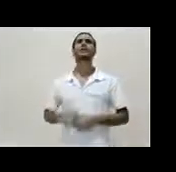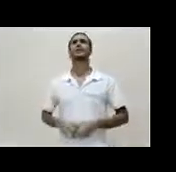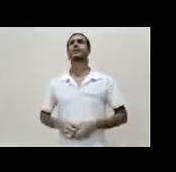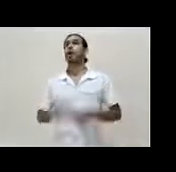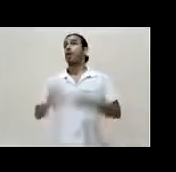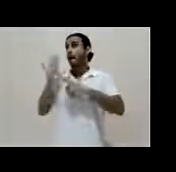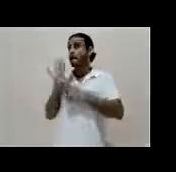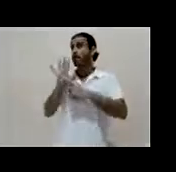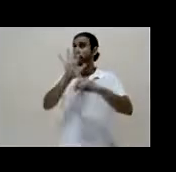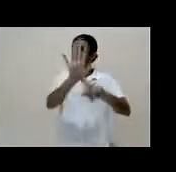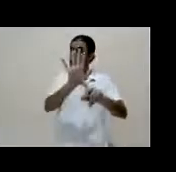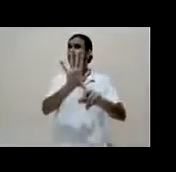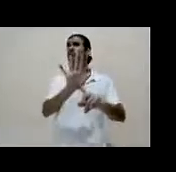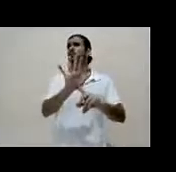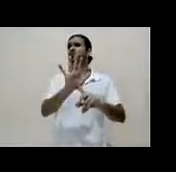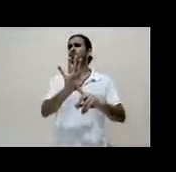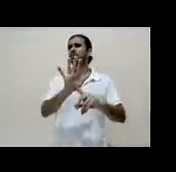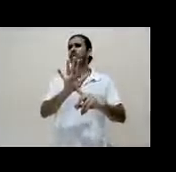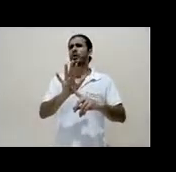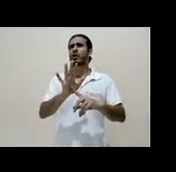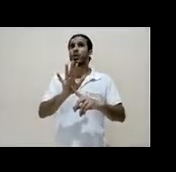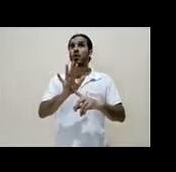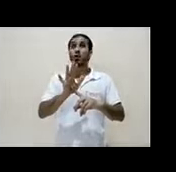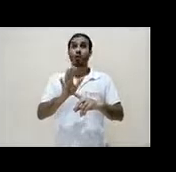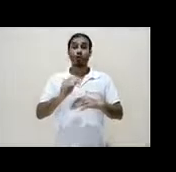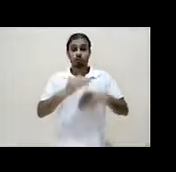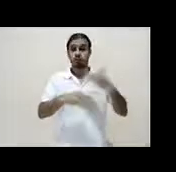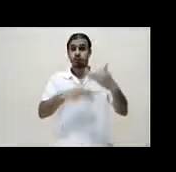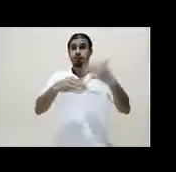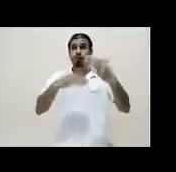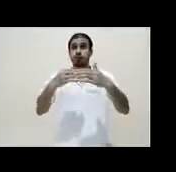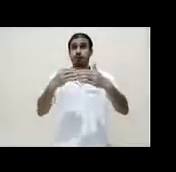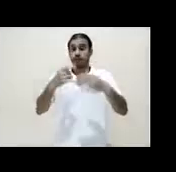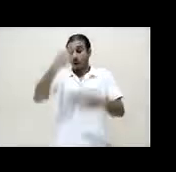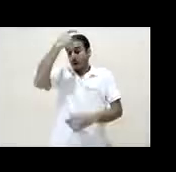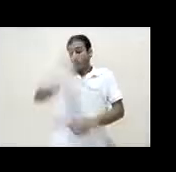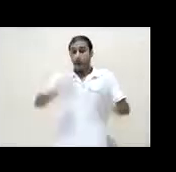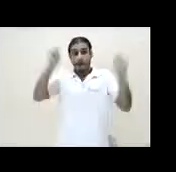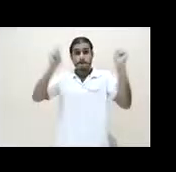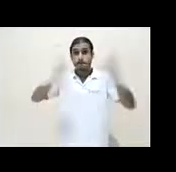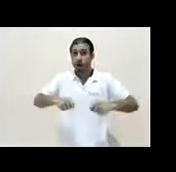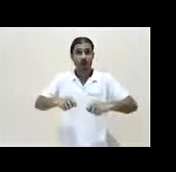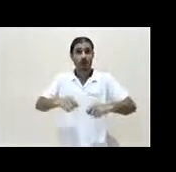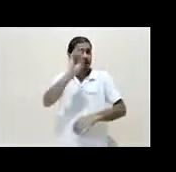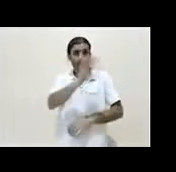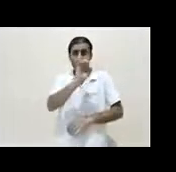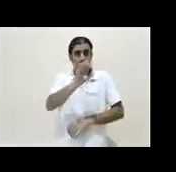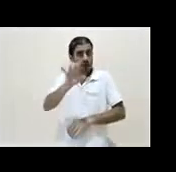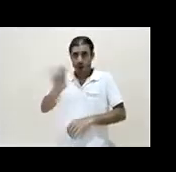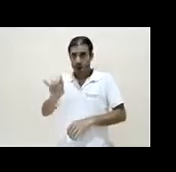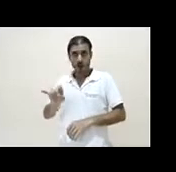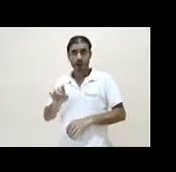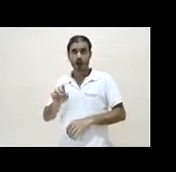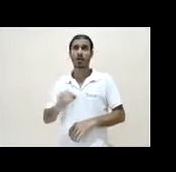prevê o pleno desenvolvimento das habilidades de cada aluno nas suas dimensões intelectual, física, social, emocional e